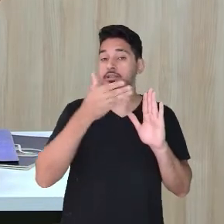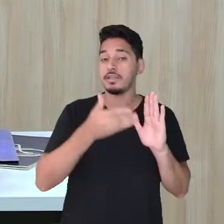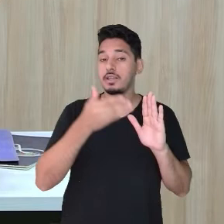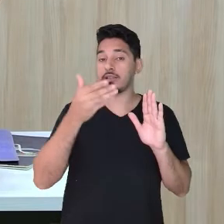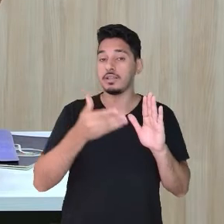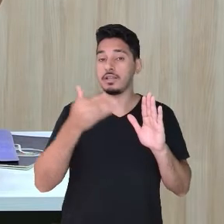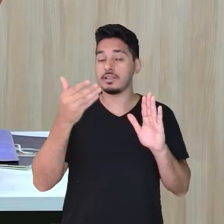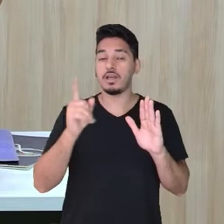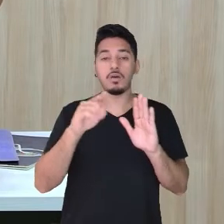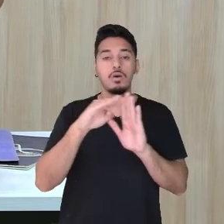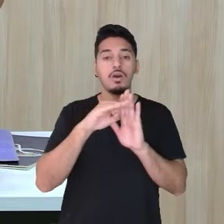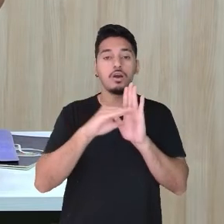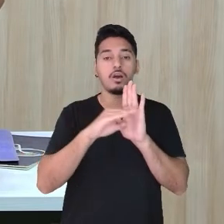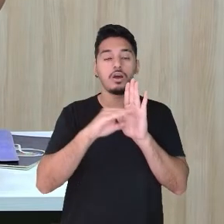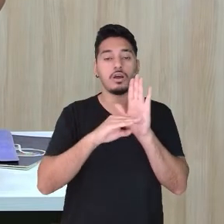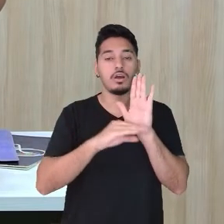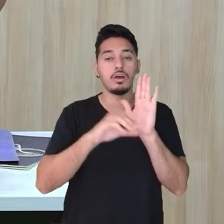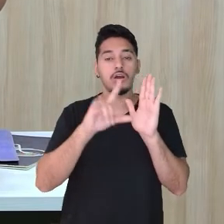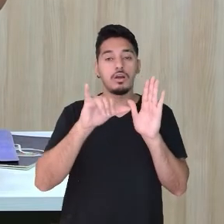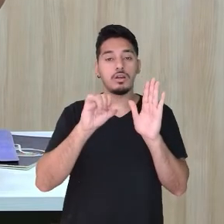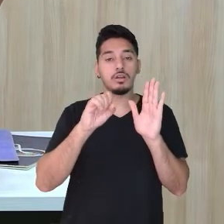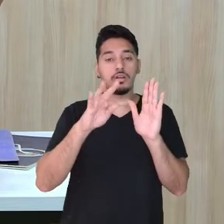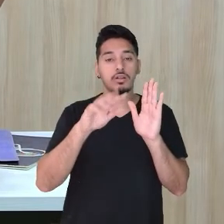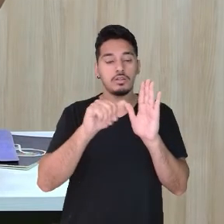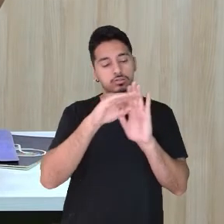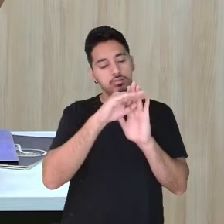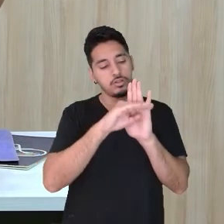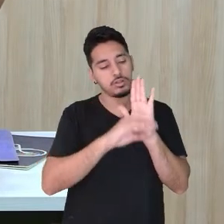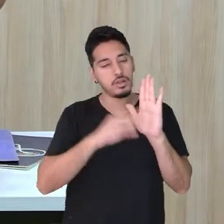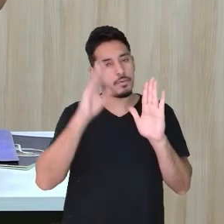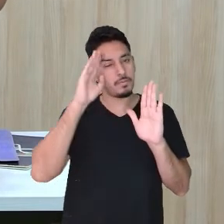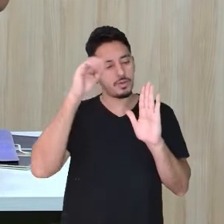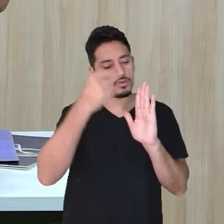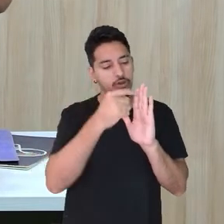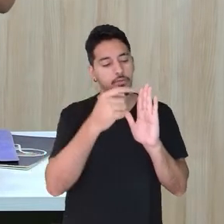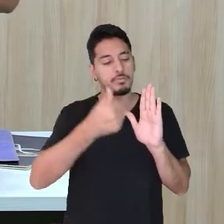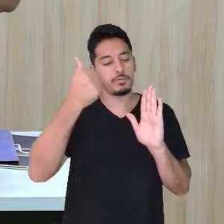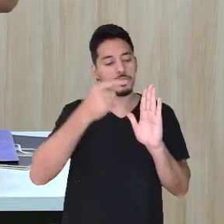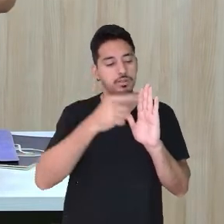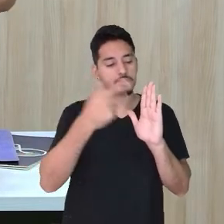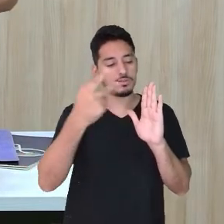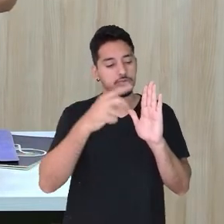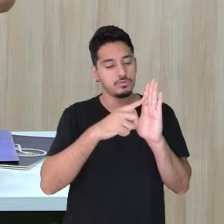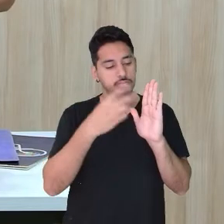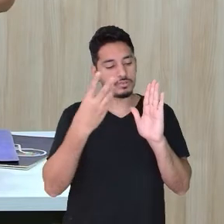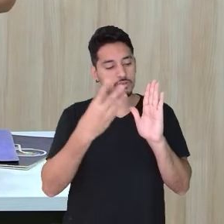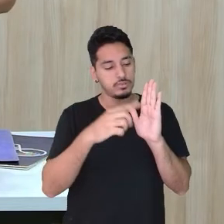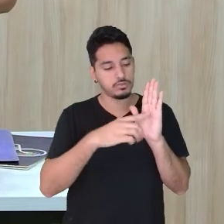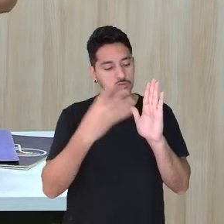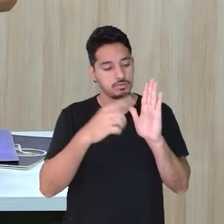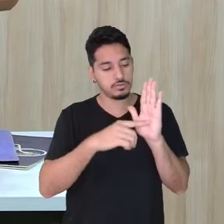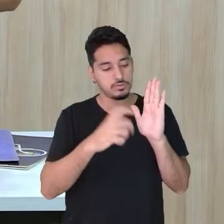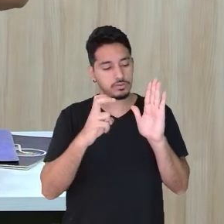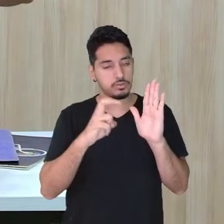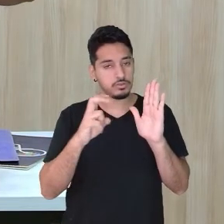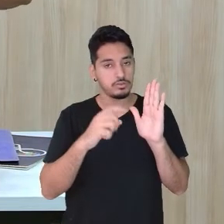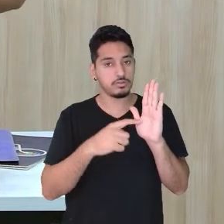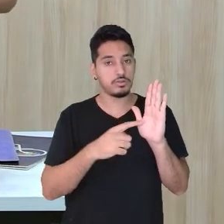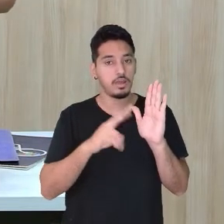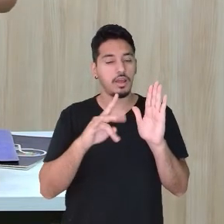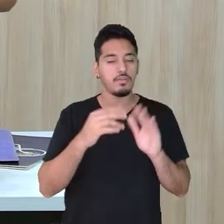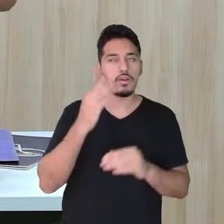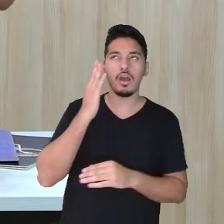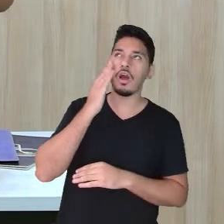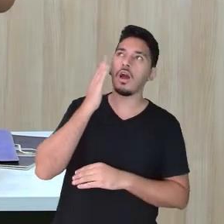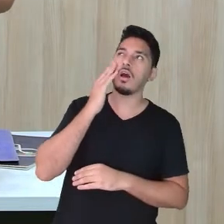é uma listagem de coisas, de prioridades que vão sendo ajustadas ali. E ali ele vai